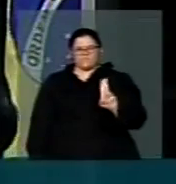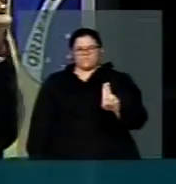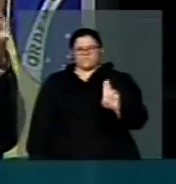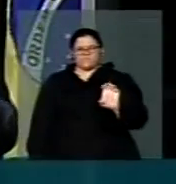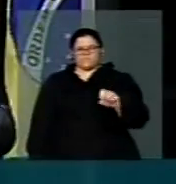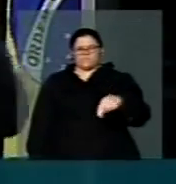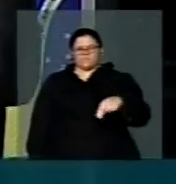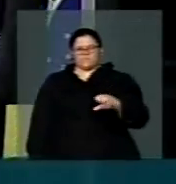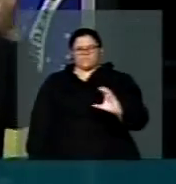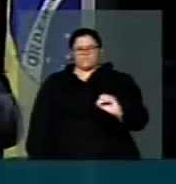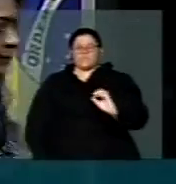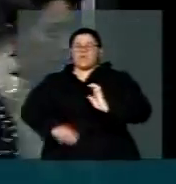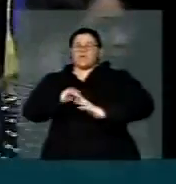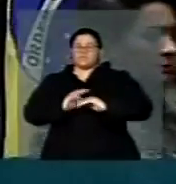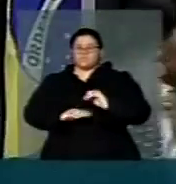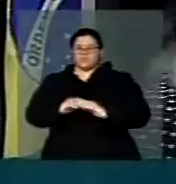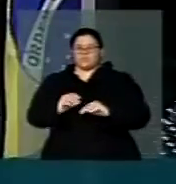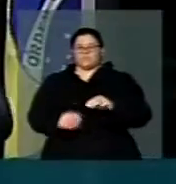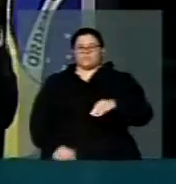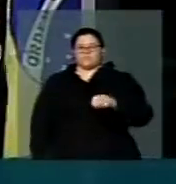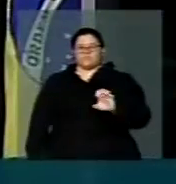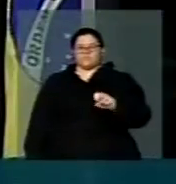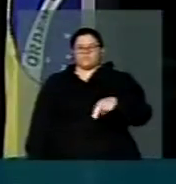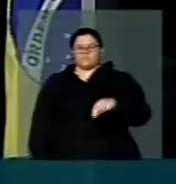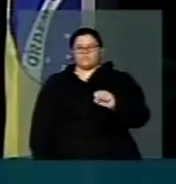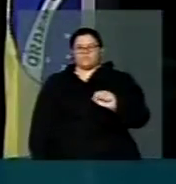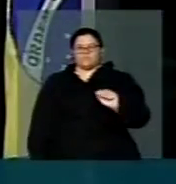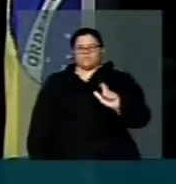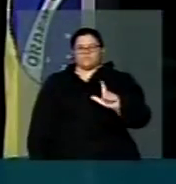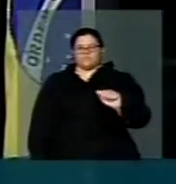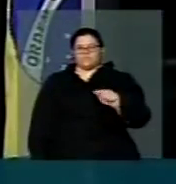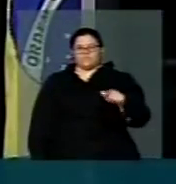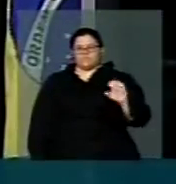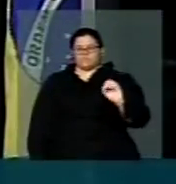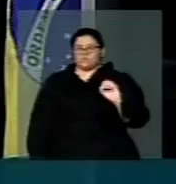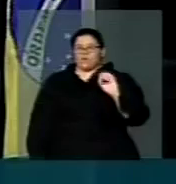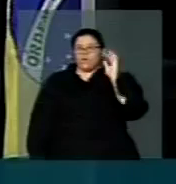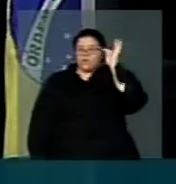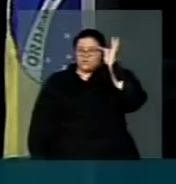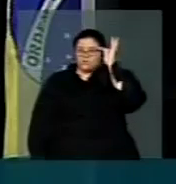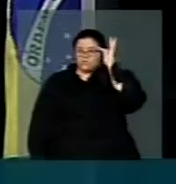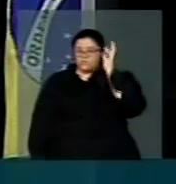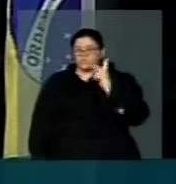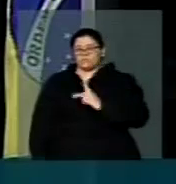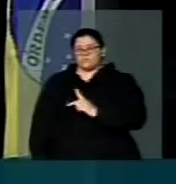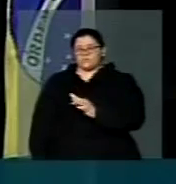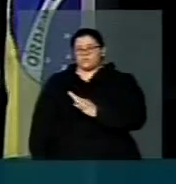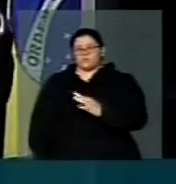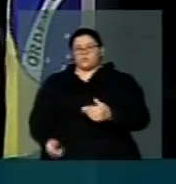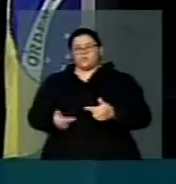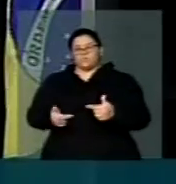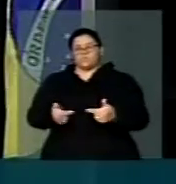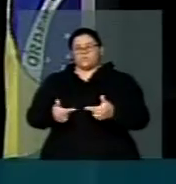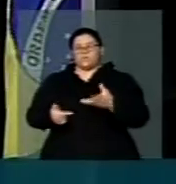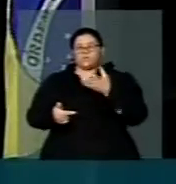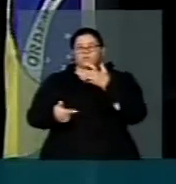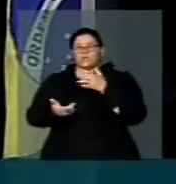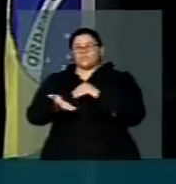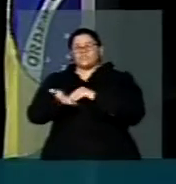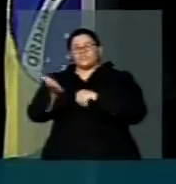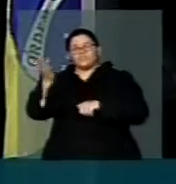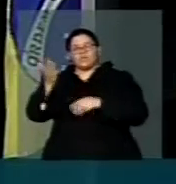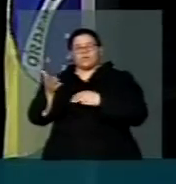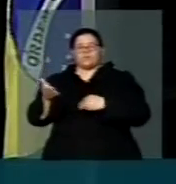é a ação do mensalão. É tese do PT lutar pelo impeachment dos ministros